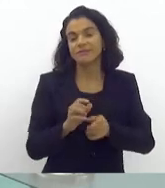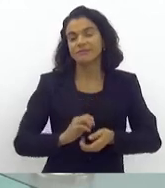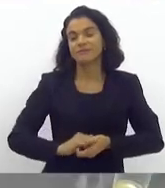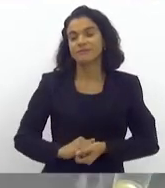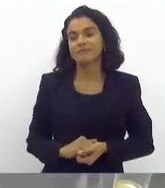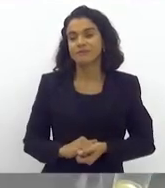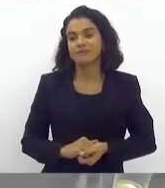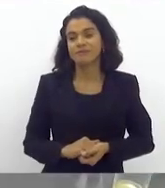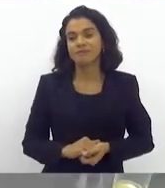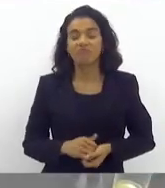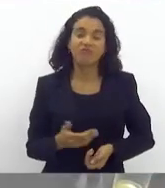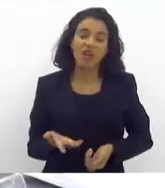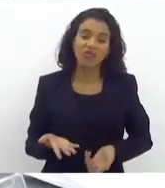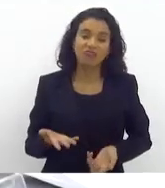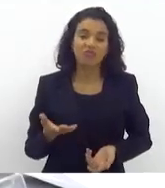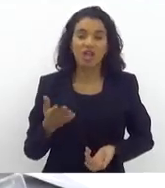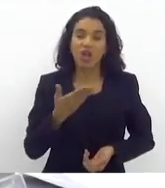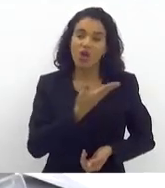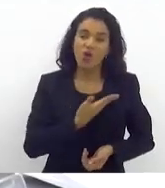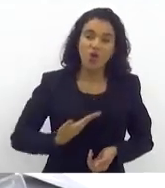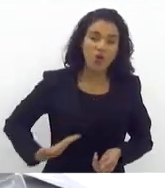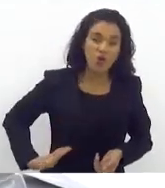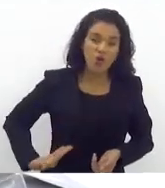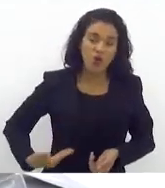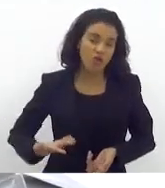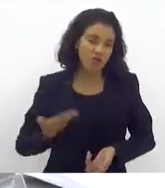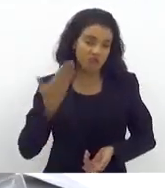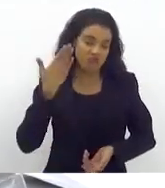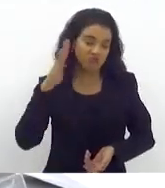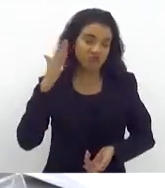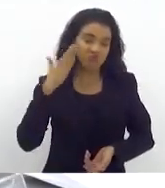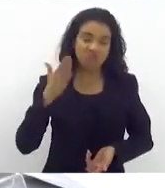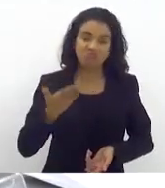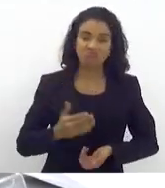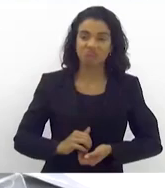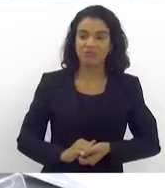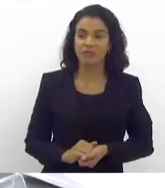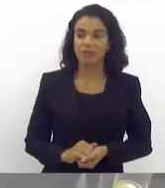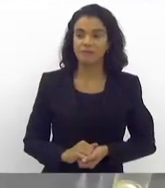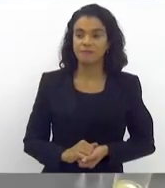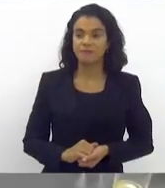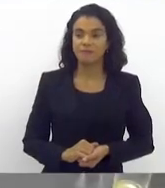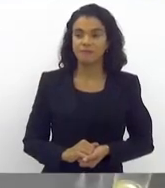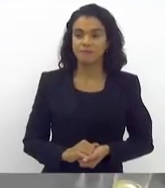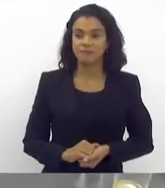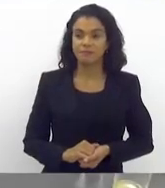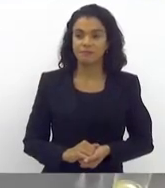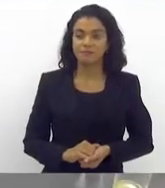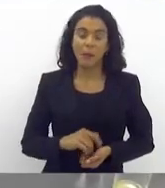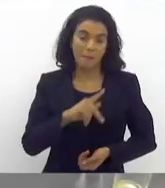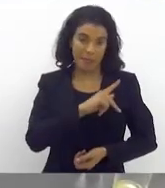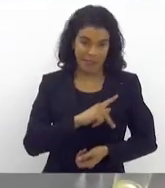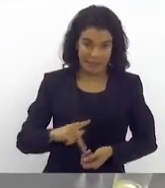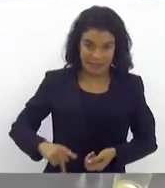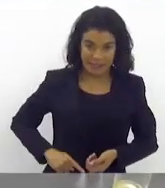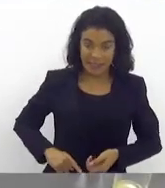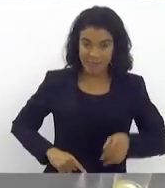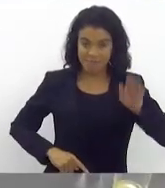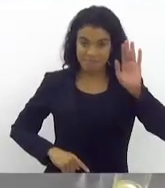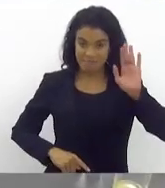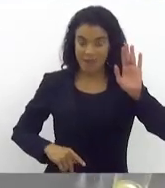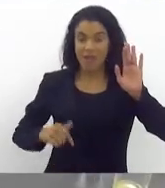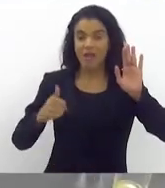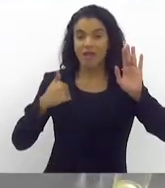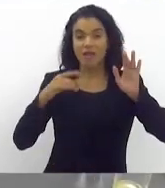de instituir, excelência. O governo vai definir o que ele entender dentro Inclusive, dos parâmetros da lei. Presidente Amorim, na mesma linha